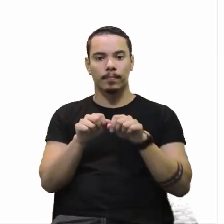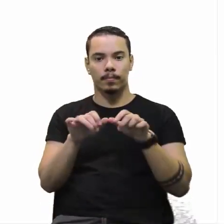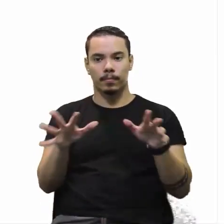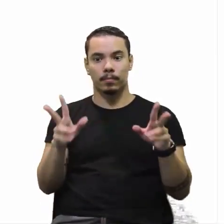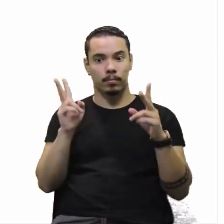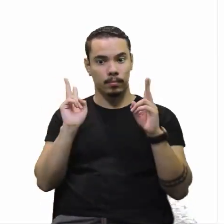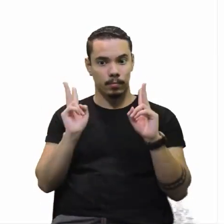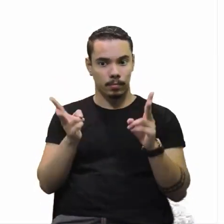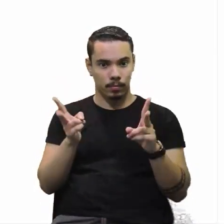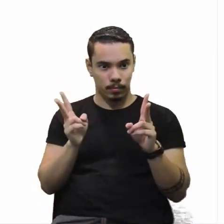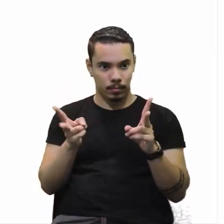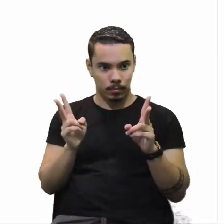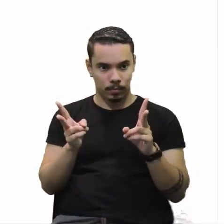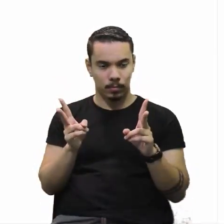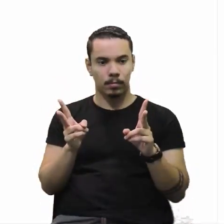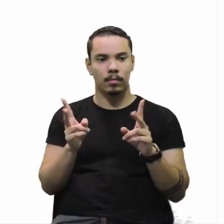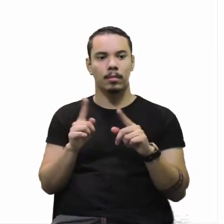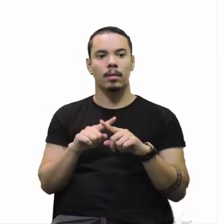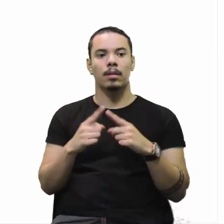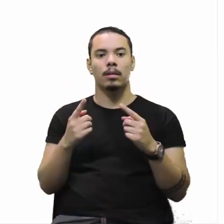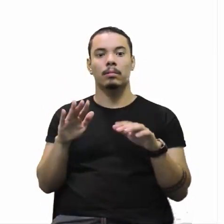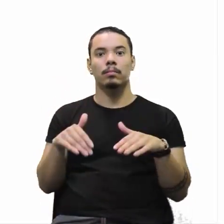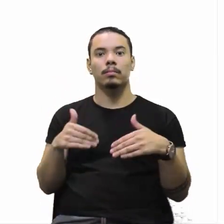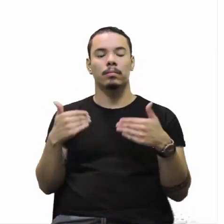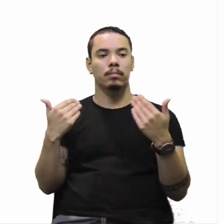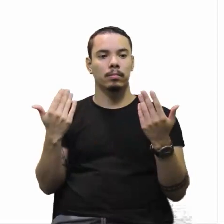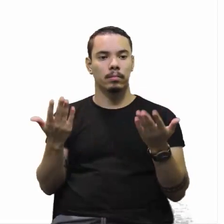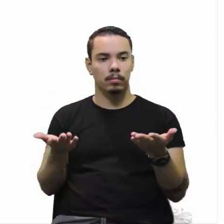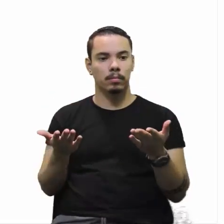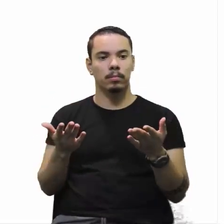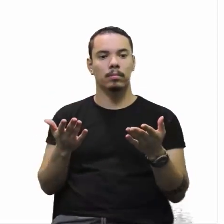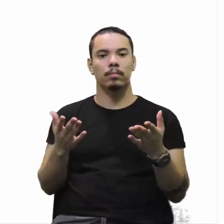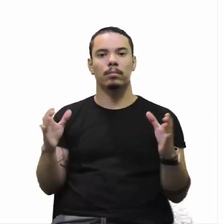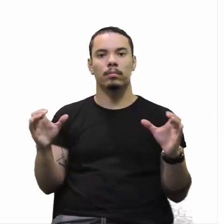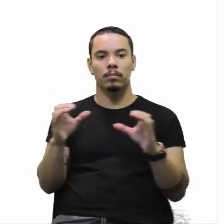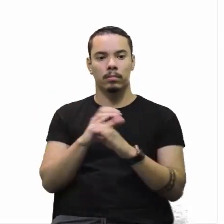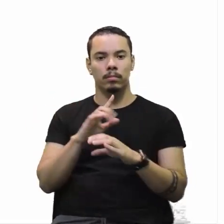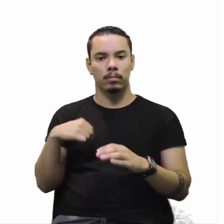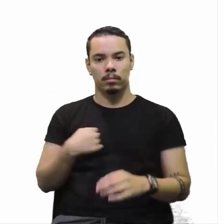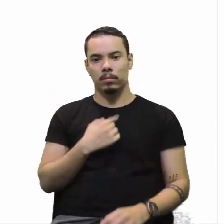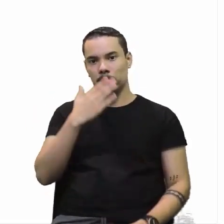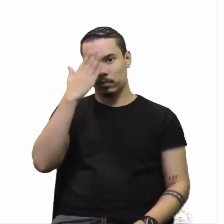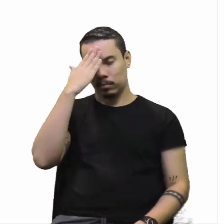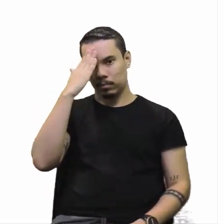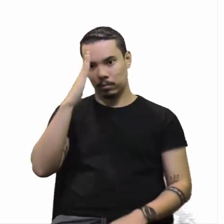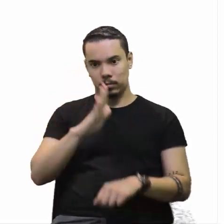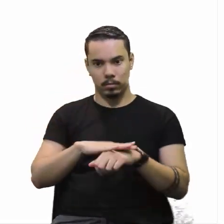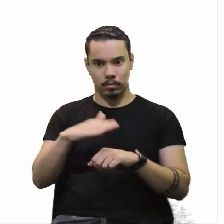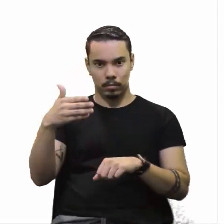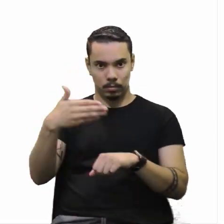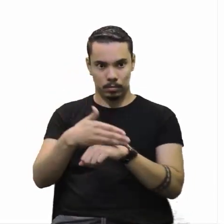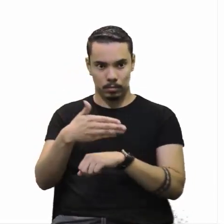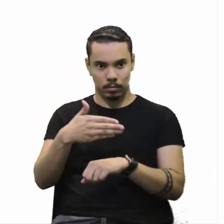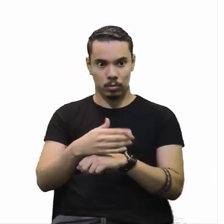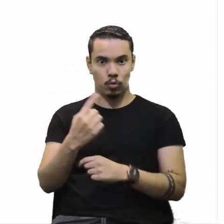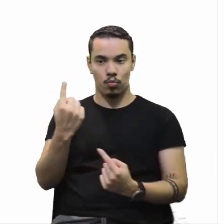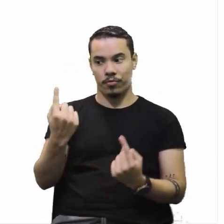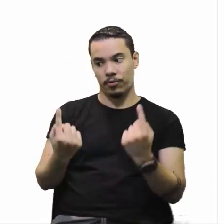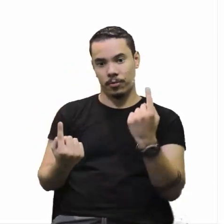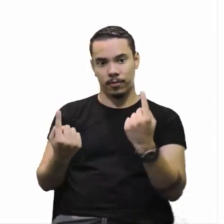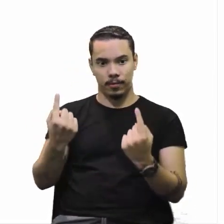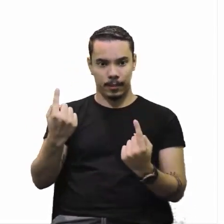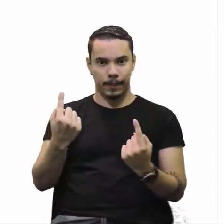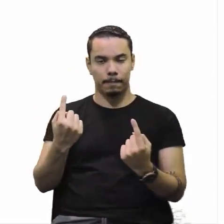a mesma, então, ao menor comprimento de onda corresponde à maior frequência, e vice-versa. Então, vamos